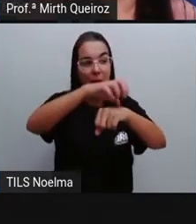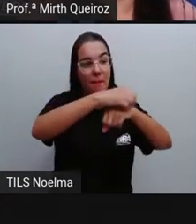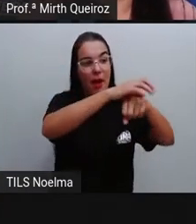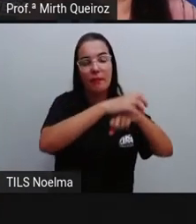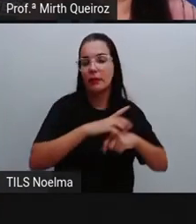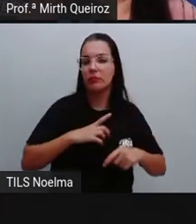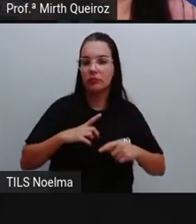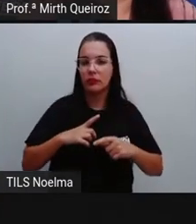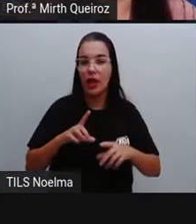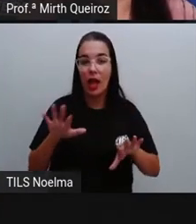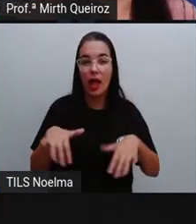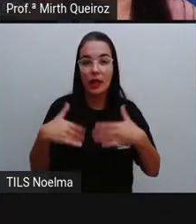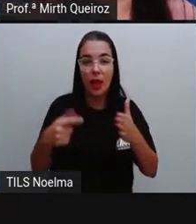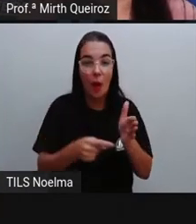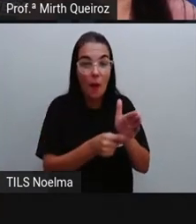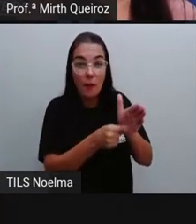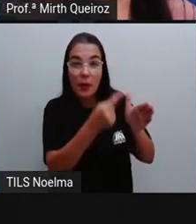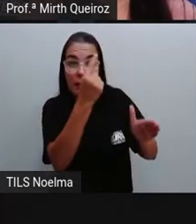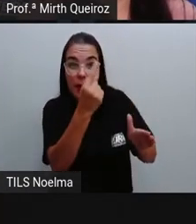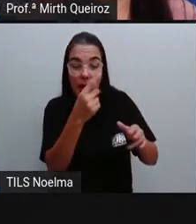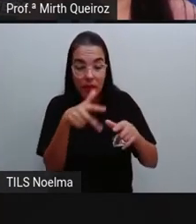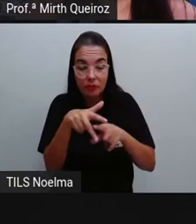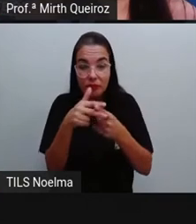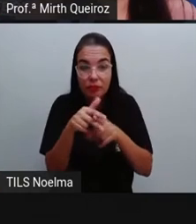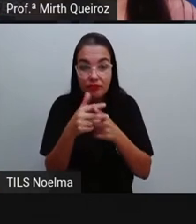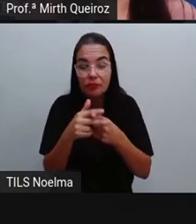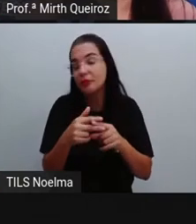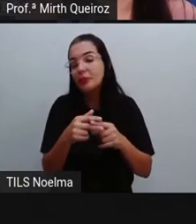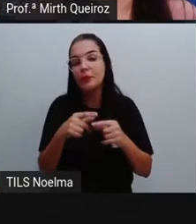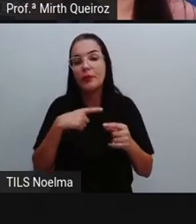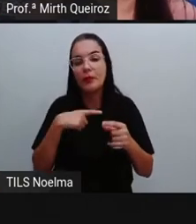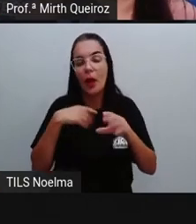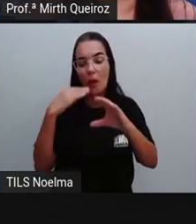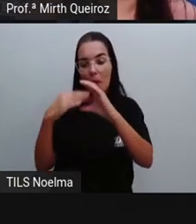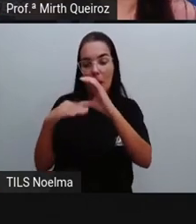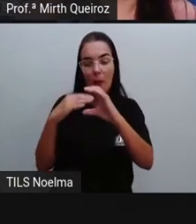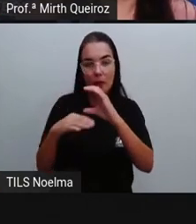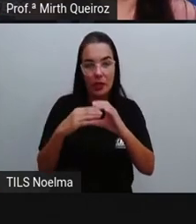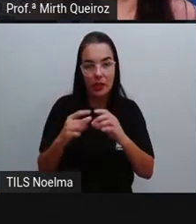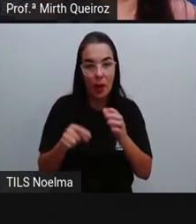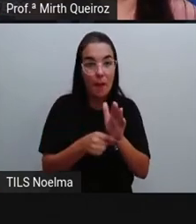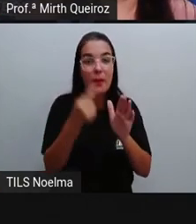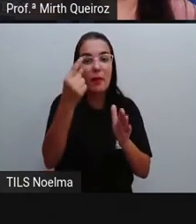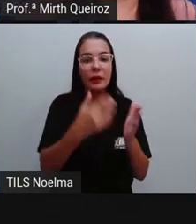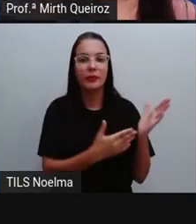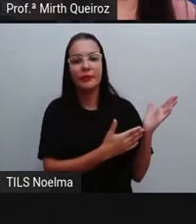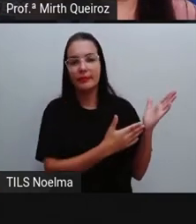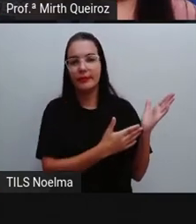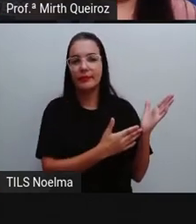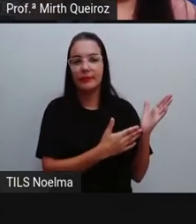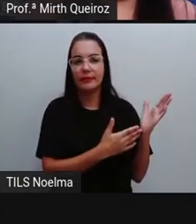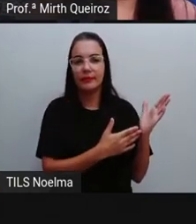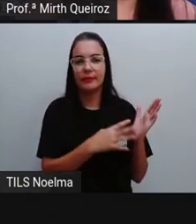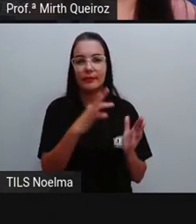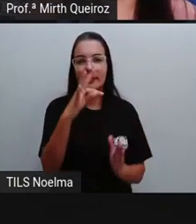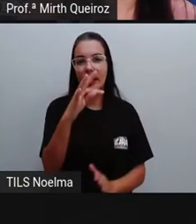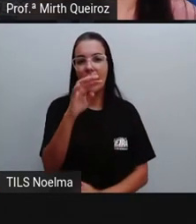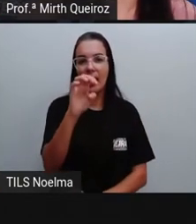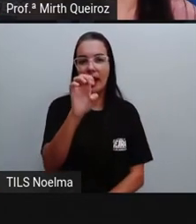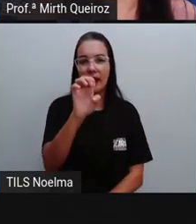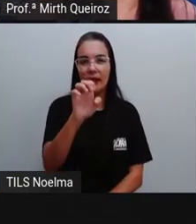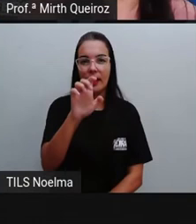equipamento tecnológico que a gente teve como meio de comunicação foi o telégrafo.